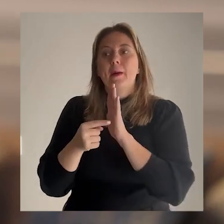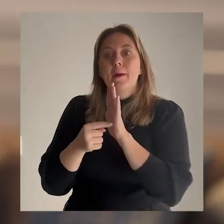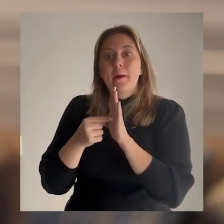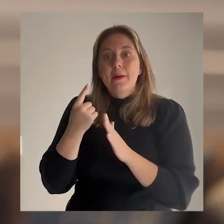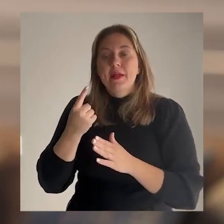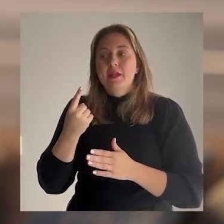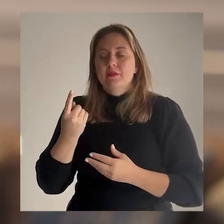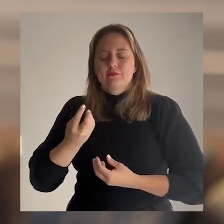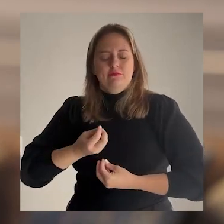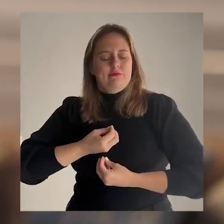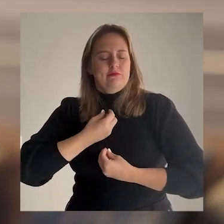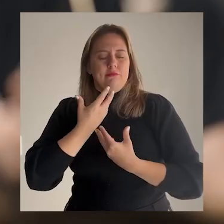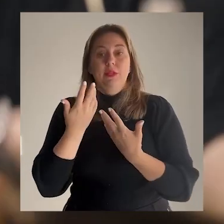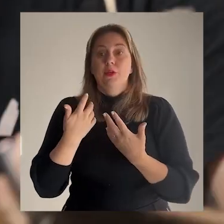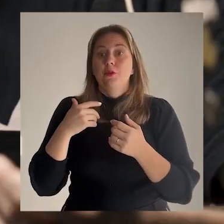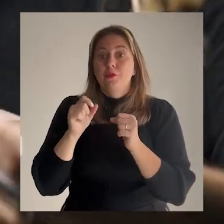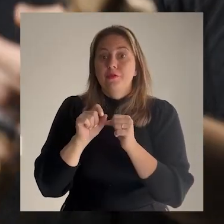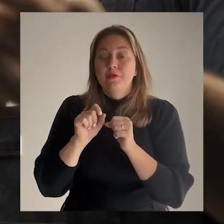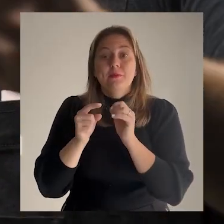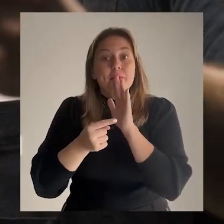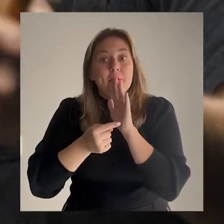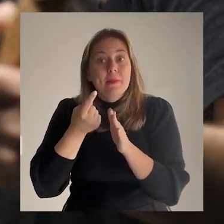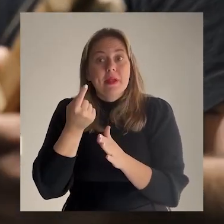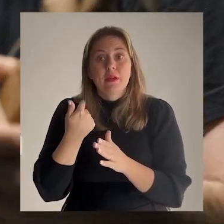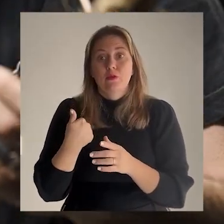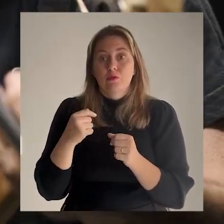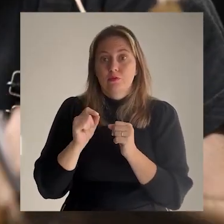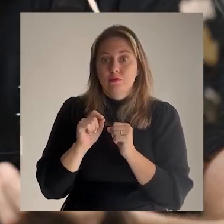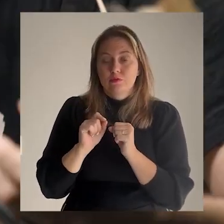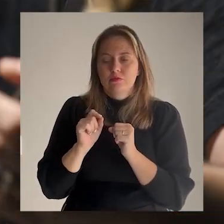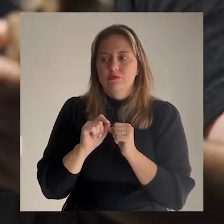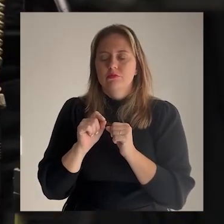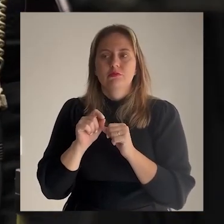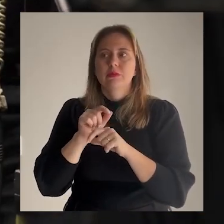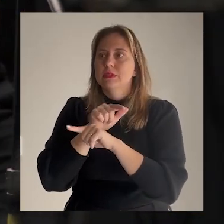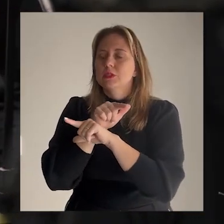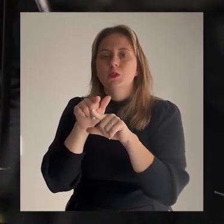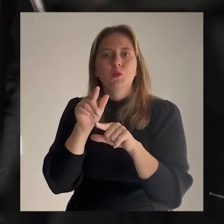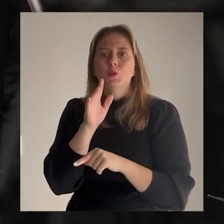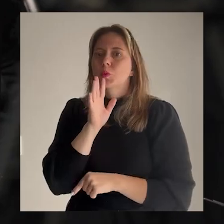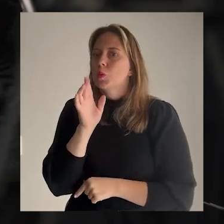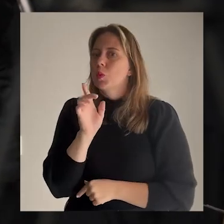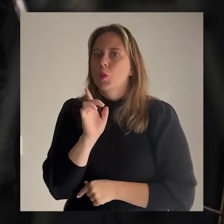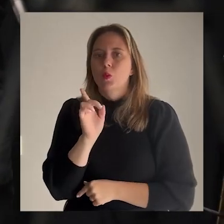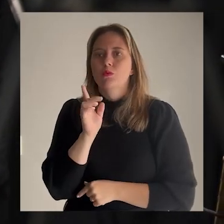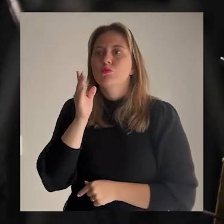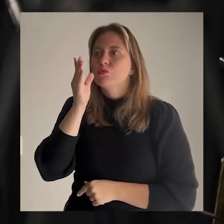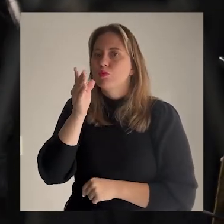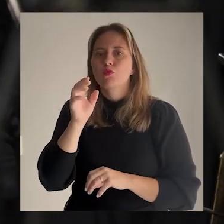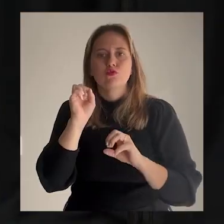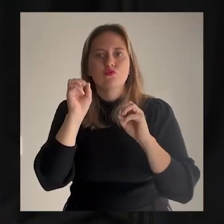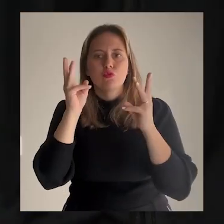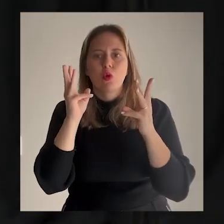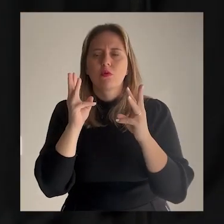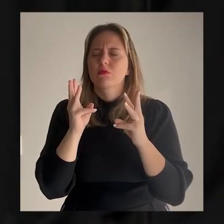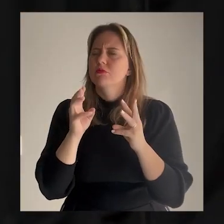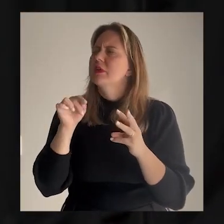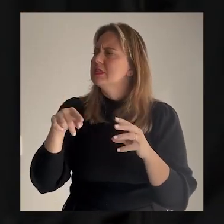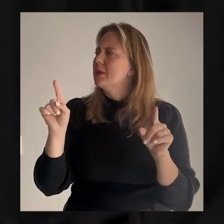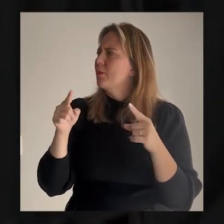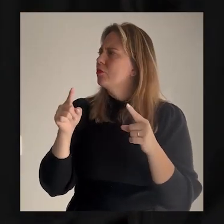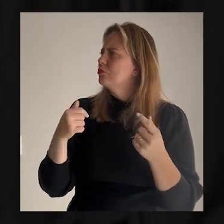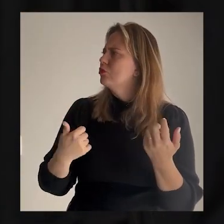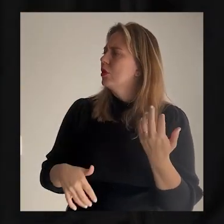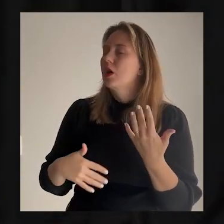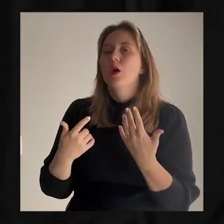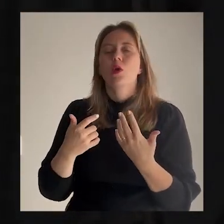composição que eu fiz. Foi a primeira que eu fiz pra banda, ninguém conhecia ela. A A gente foi tocar num festival. Vamos tocar essa música? Vamos.